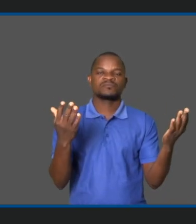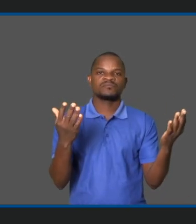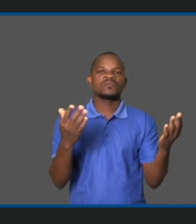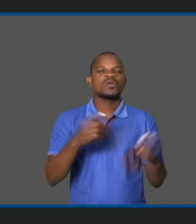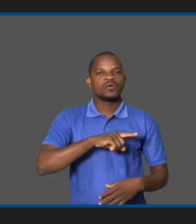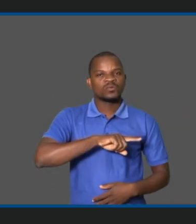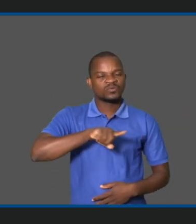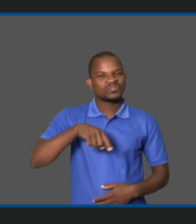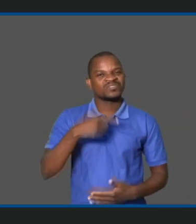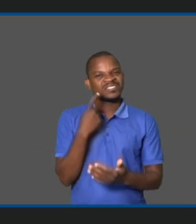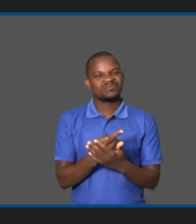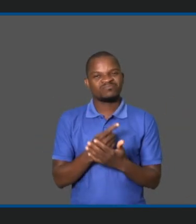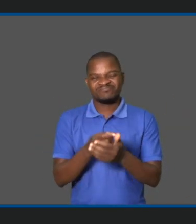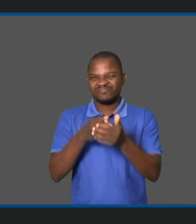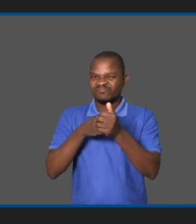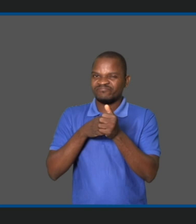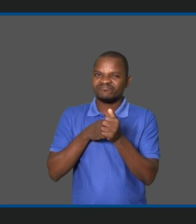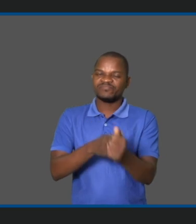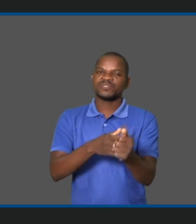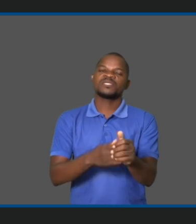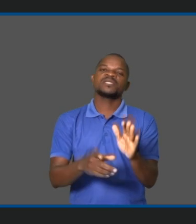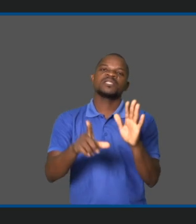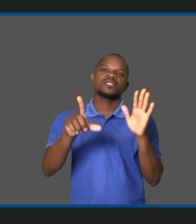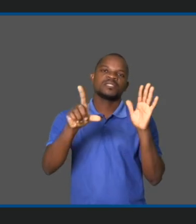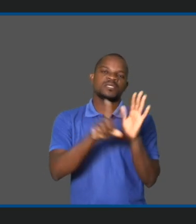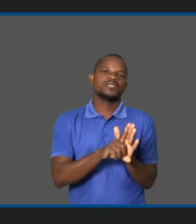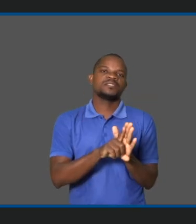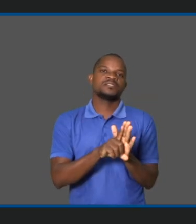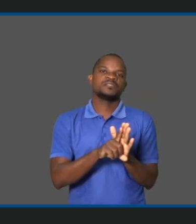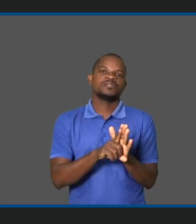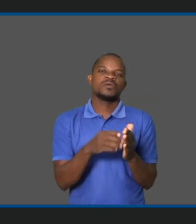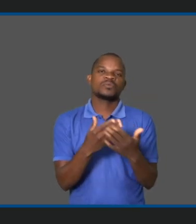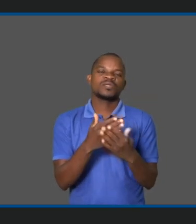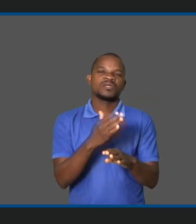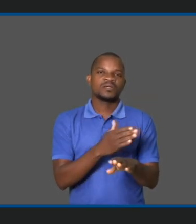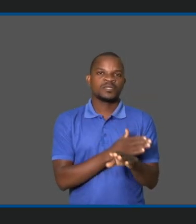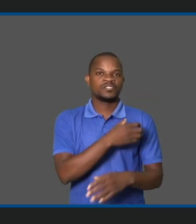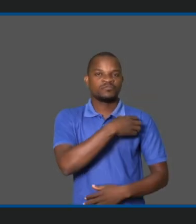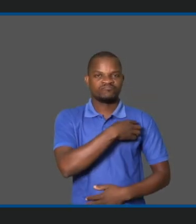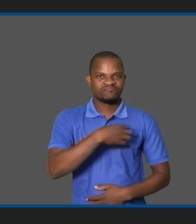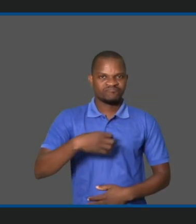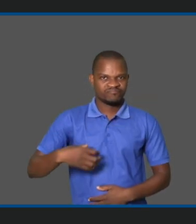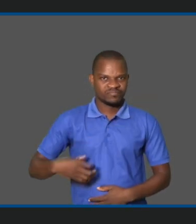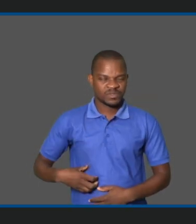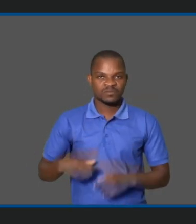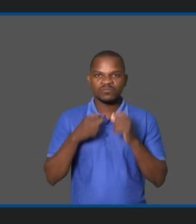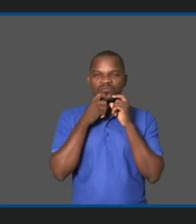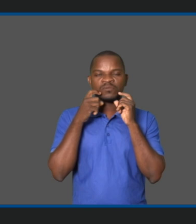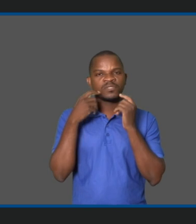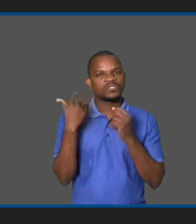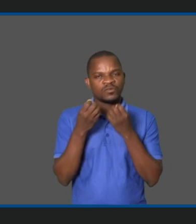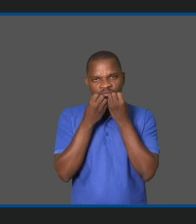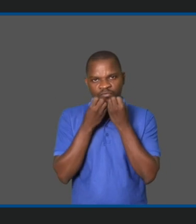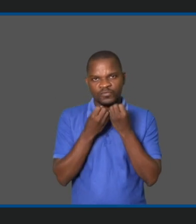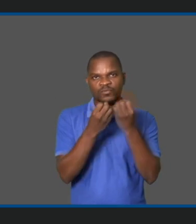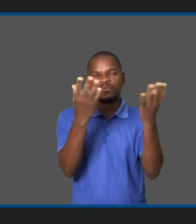foram emanadas pelo nosso governo, no sentido de nos prevenirmos desta situação. que temos exemplos de outros países em